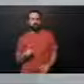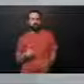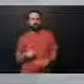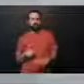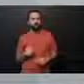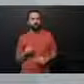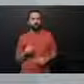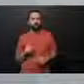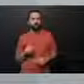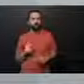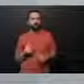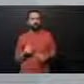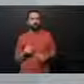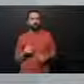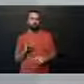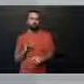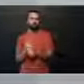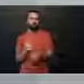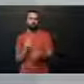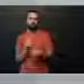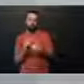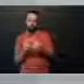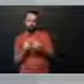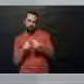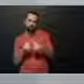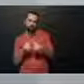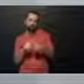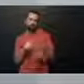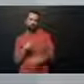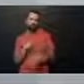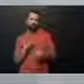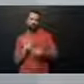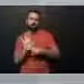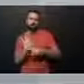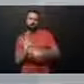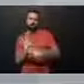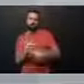nos auxiliar e facilitar a nossa vida. Então, vamos lá.